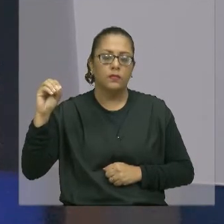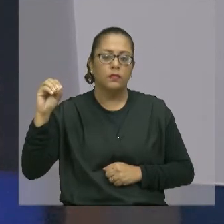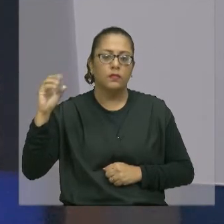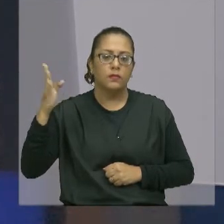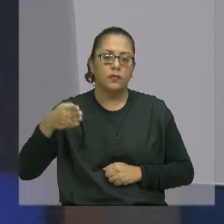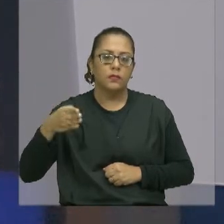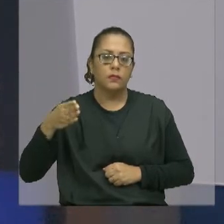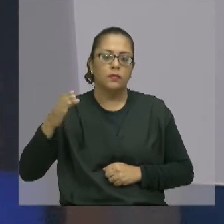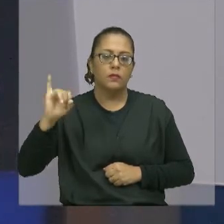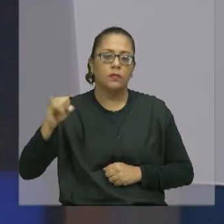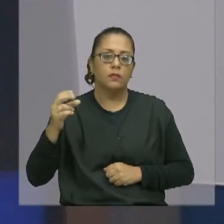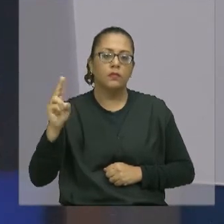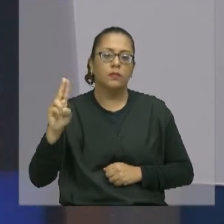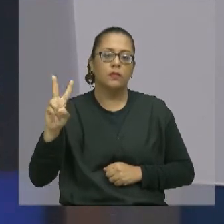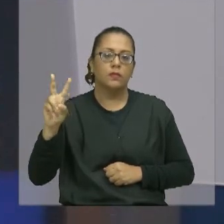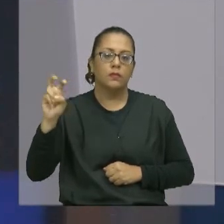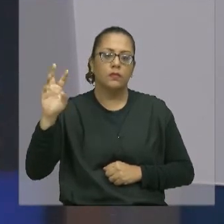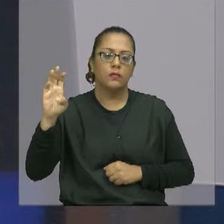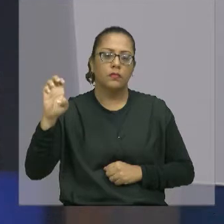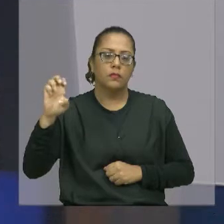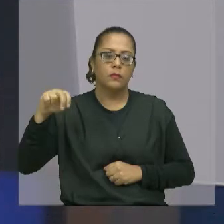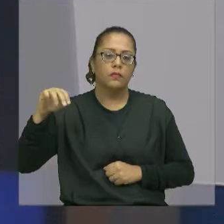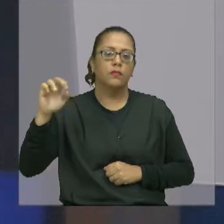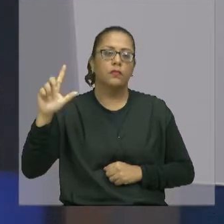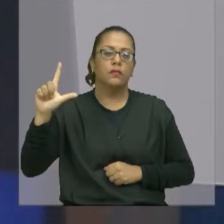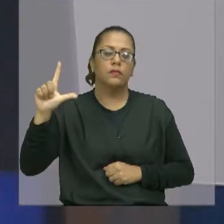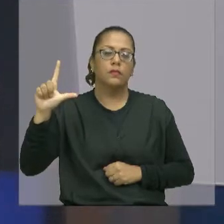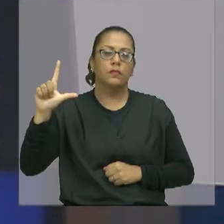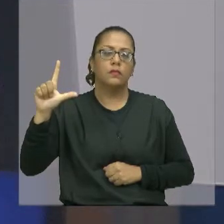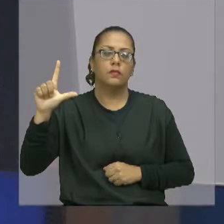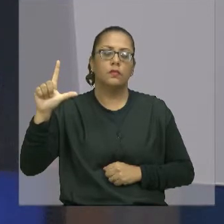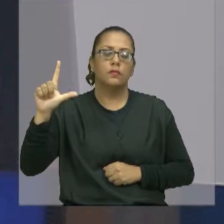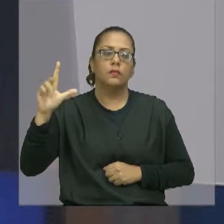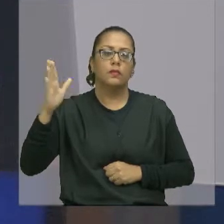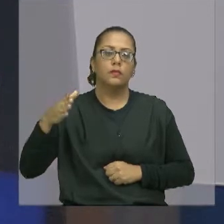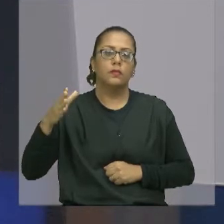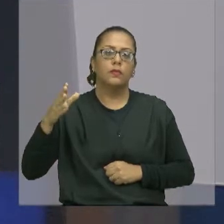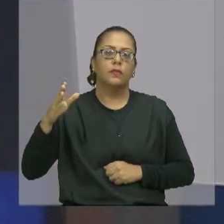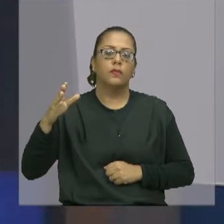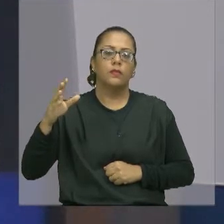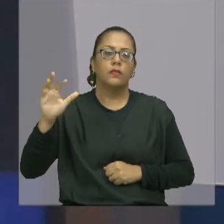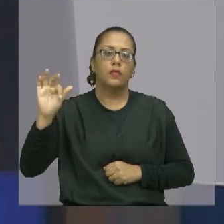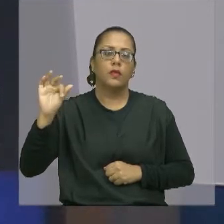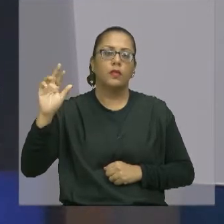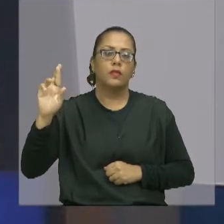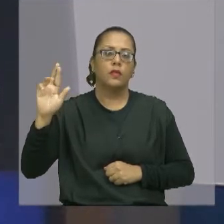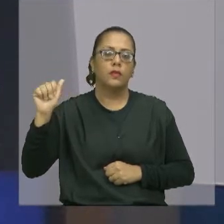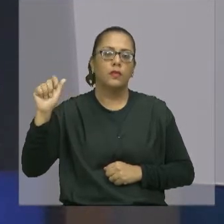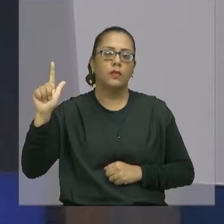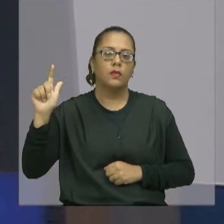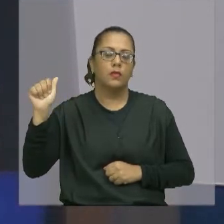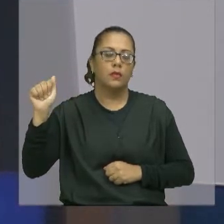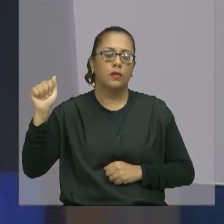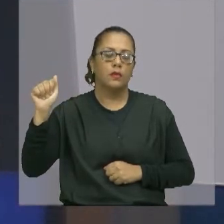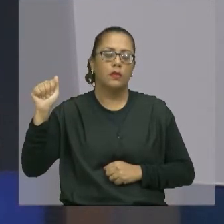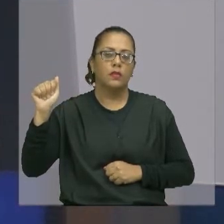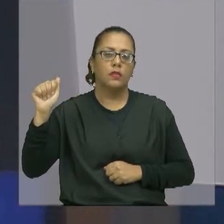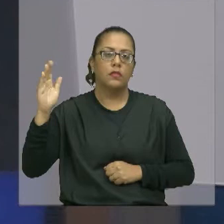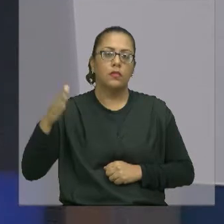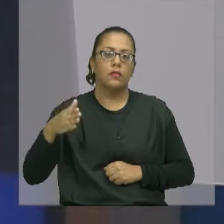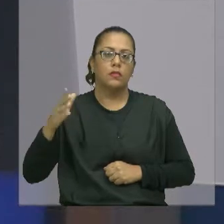Silvério, vereadora Juliana Fraga, vereador Lino Bispo,